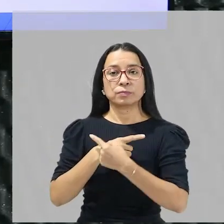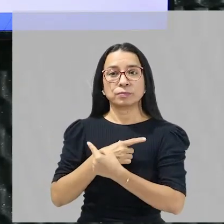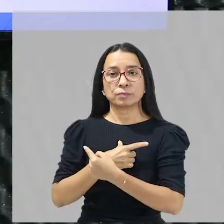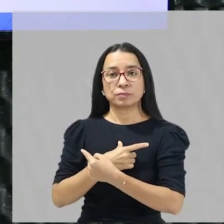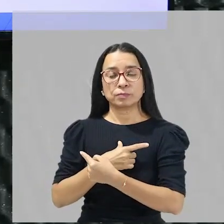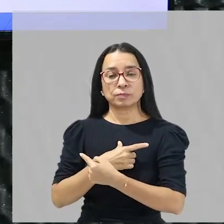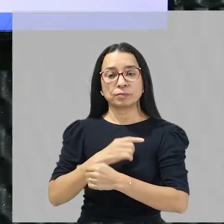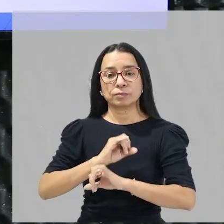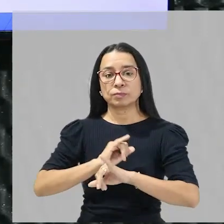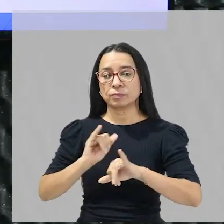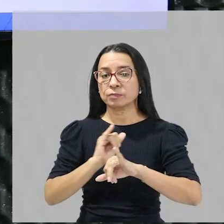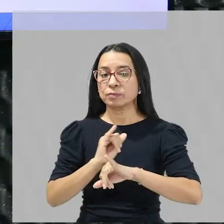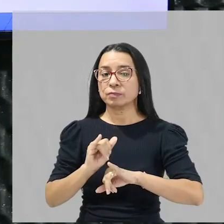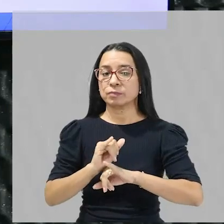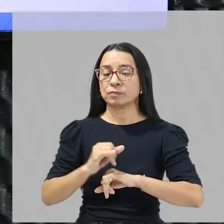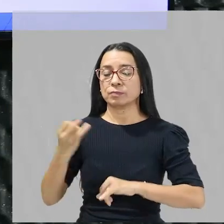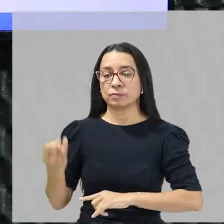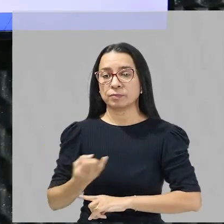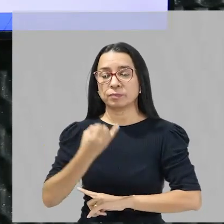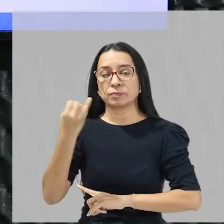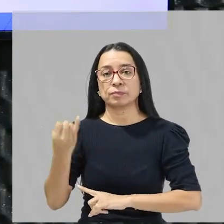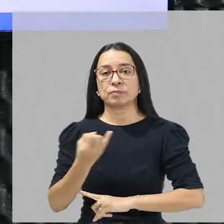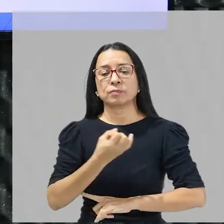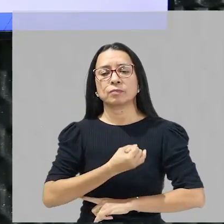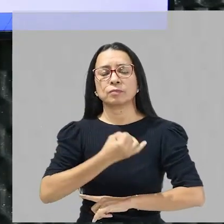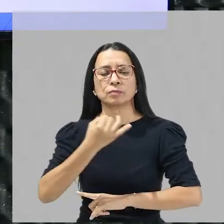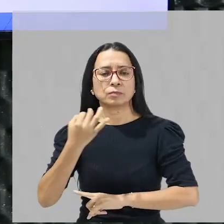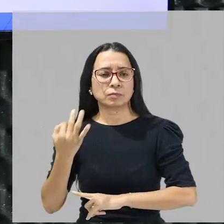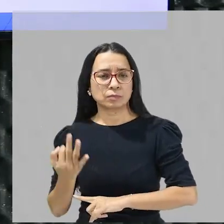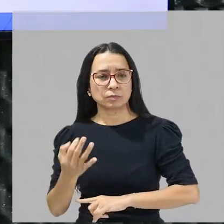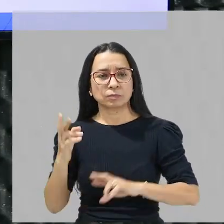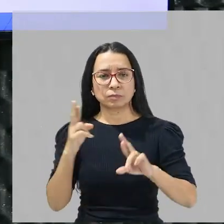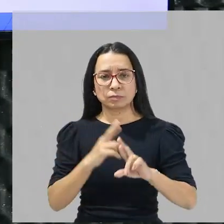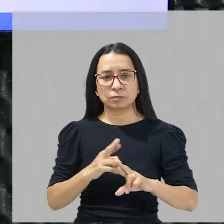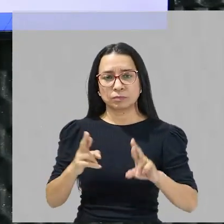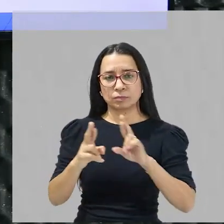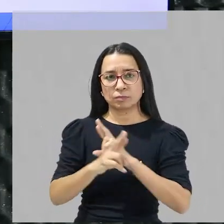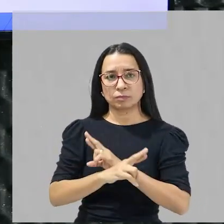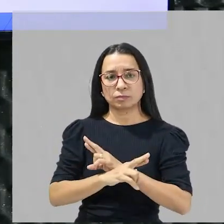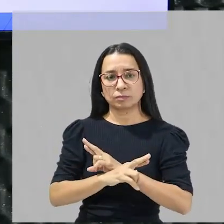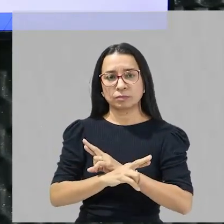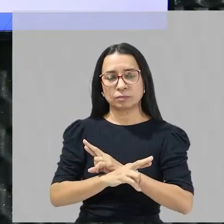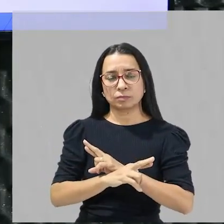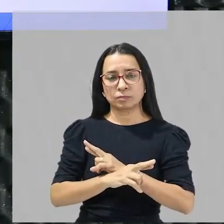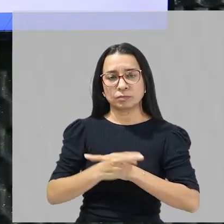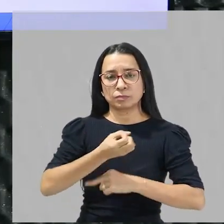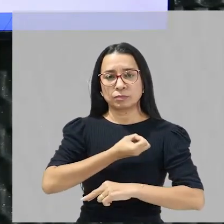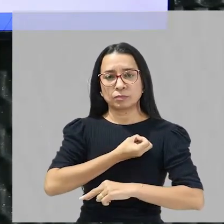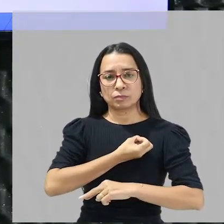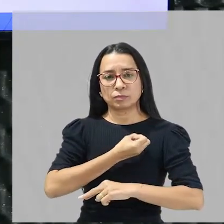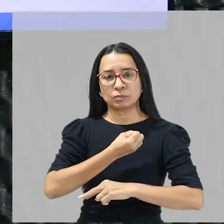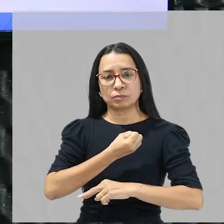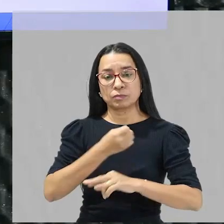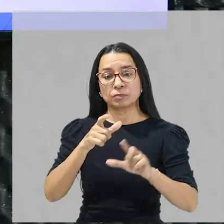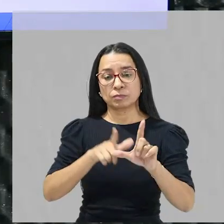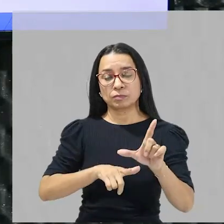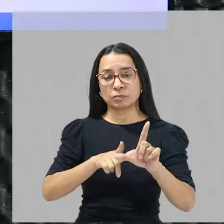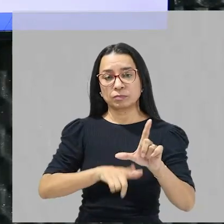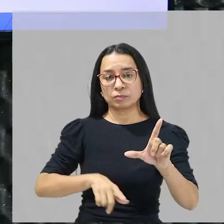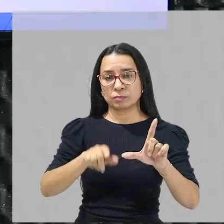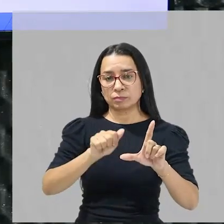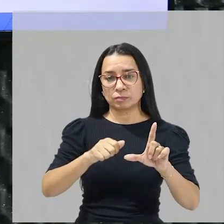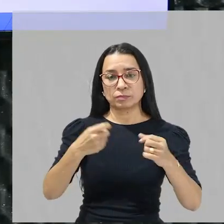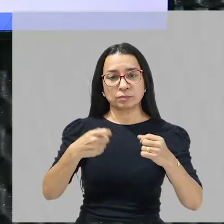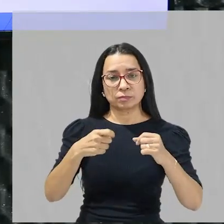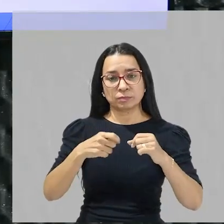nós informações muito importantes. Quais são elas? Em relação ao número A, ele tem que ser maior